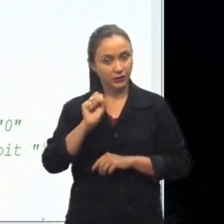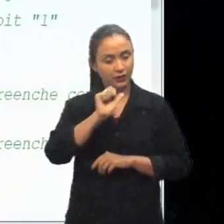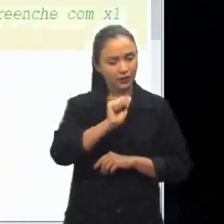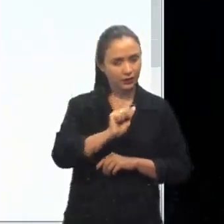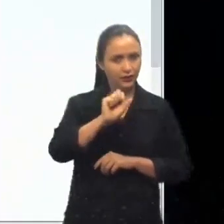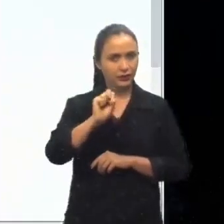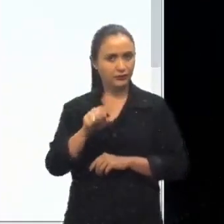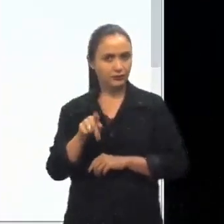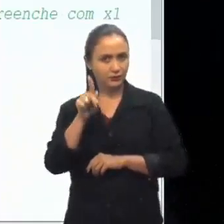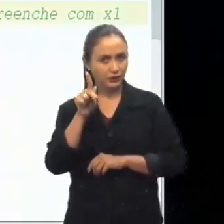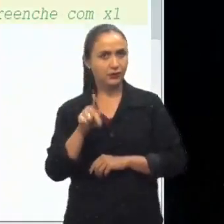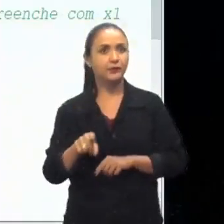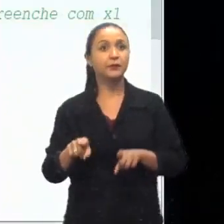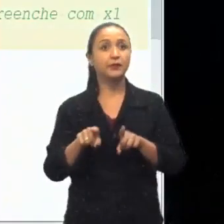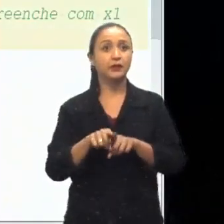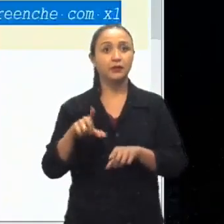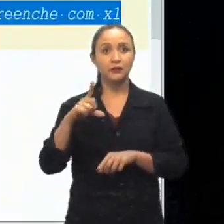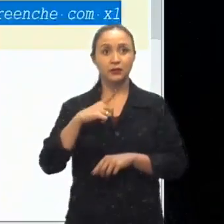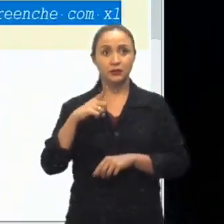tenho a geração de ondas